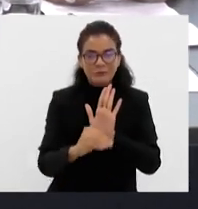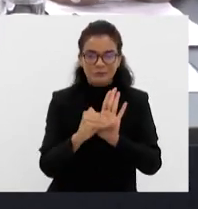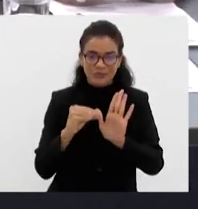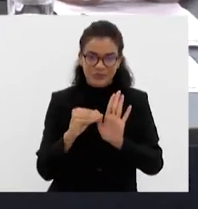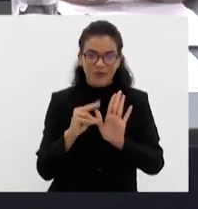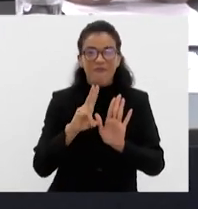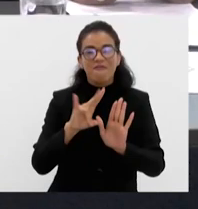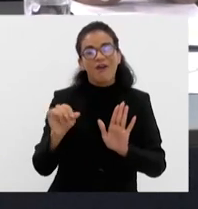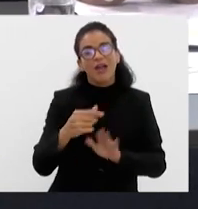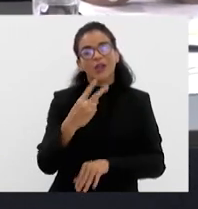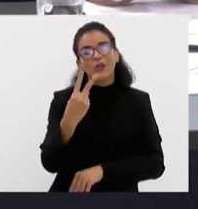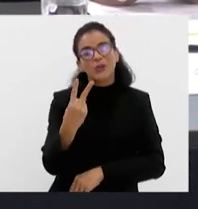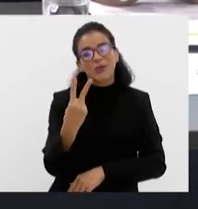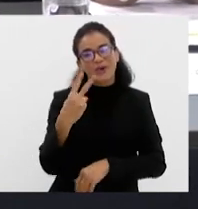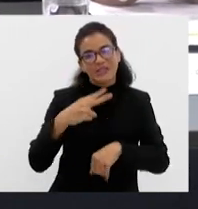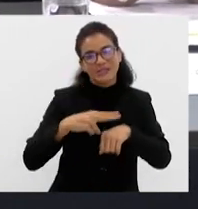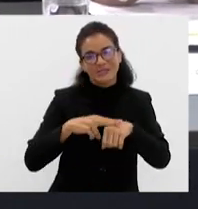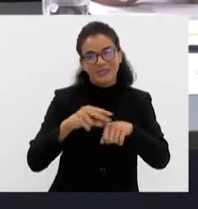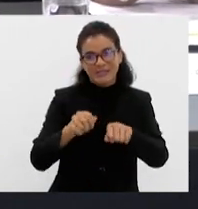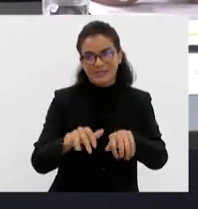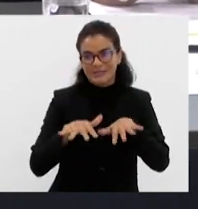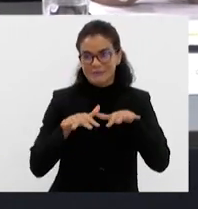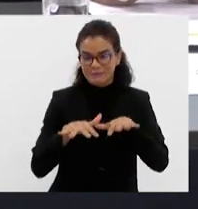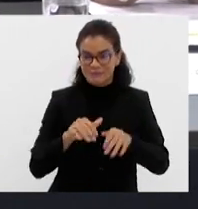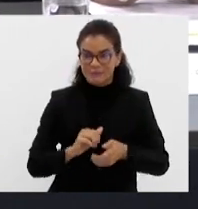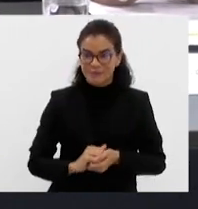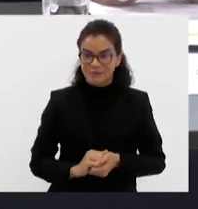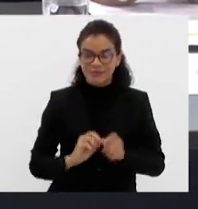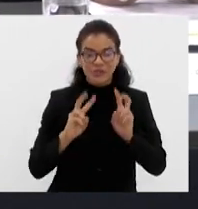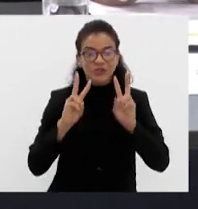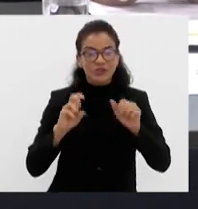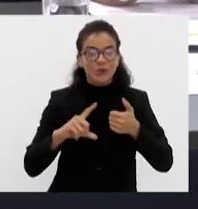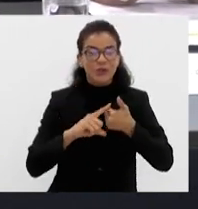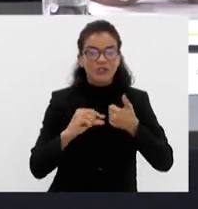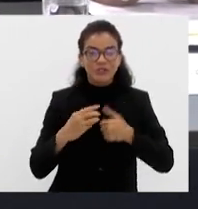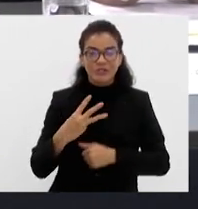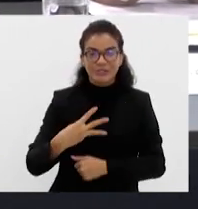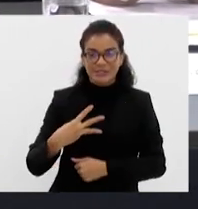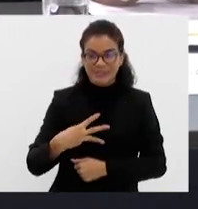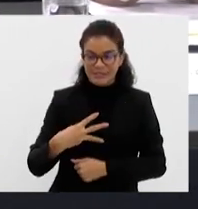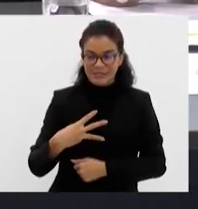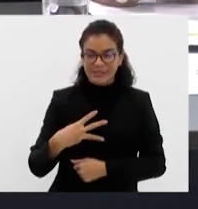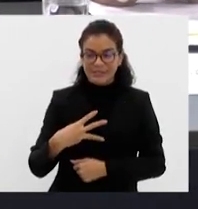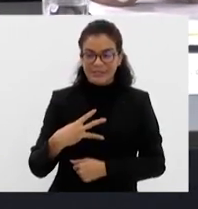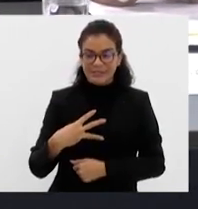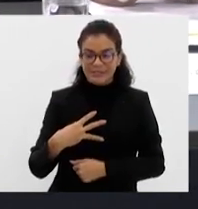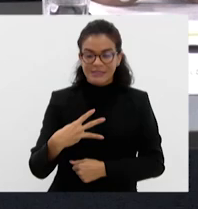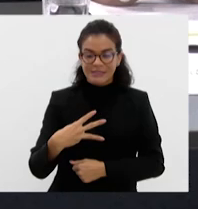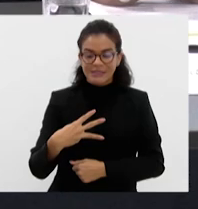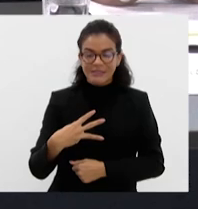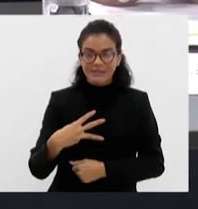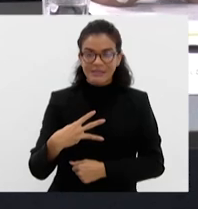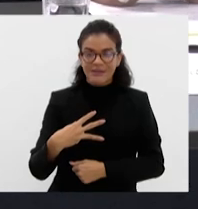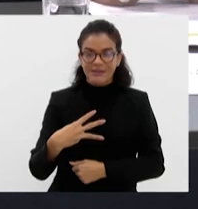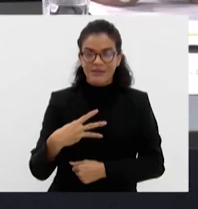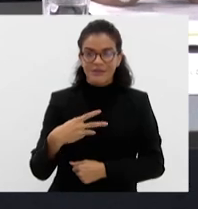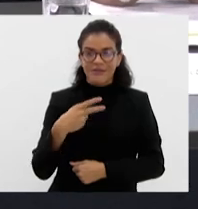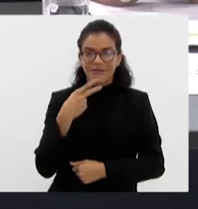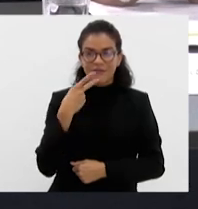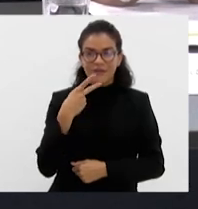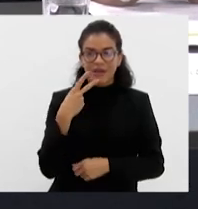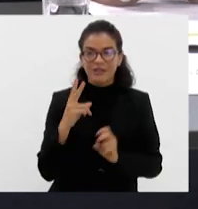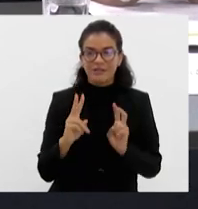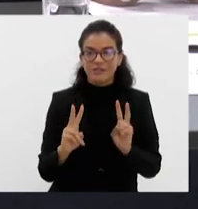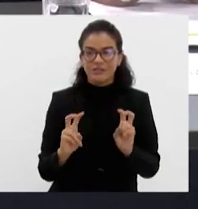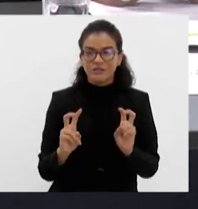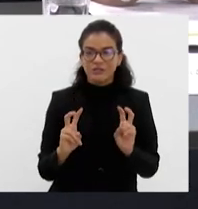duas vezes em plenário. E em relação ao artigo 3º, que fala